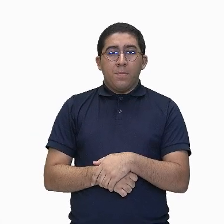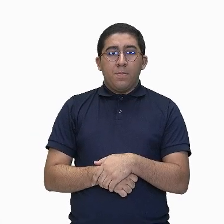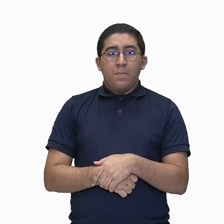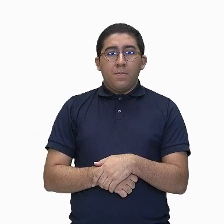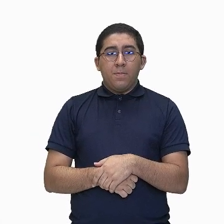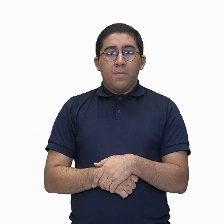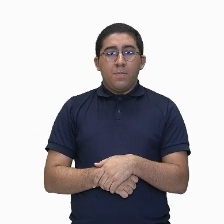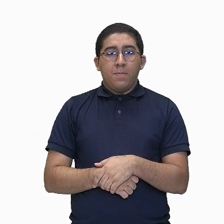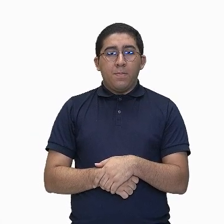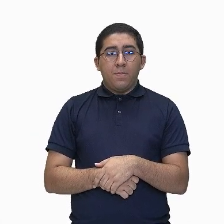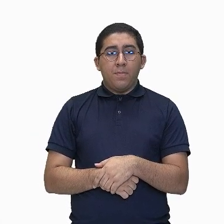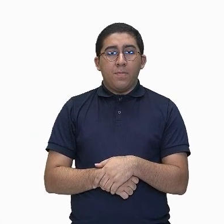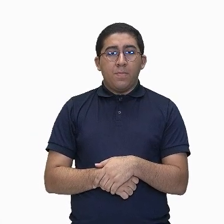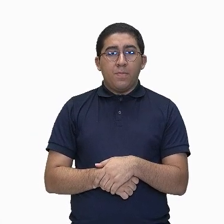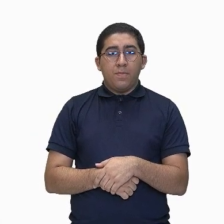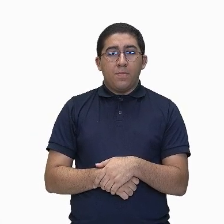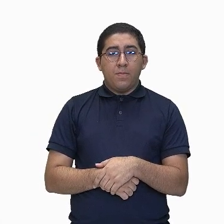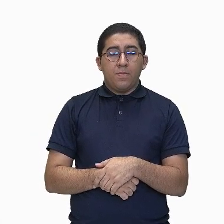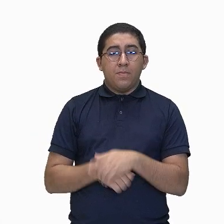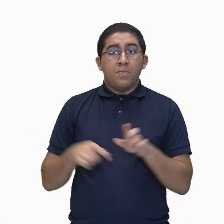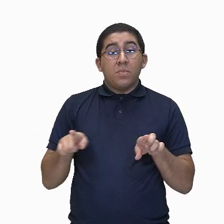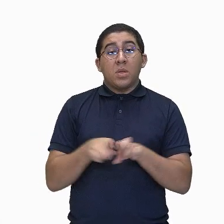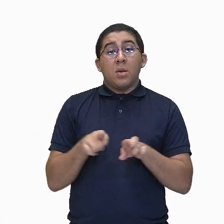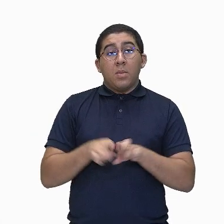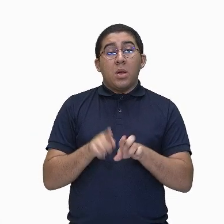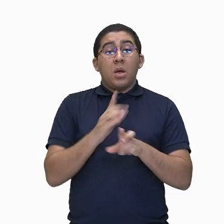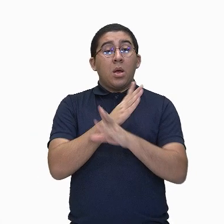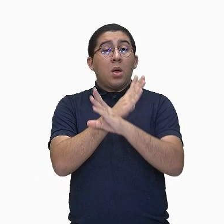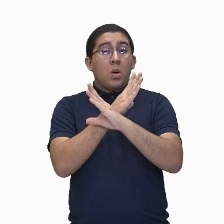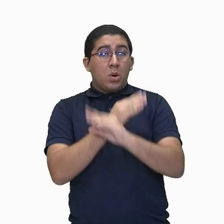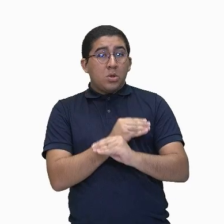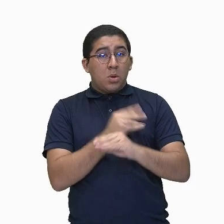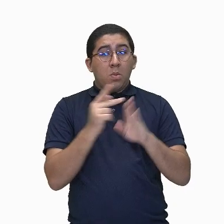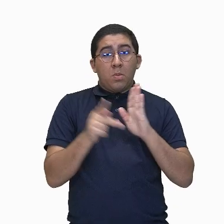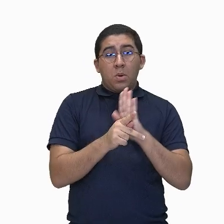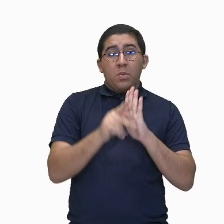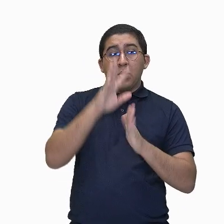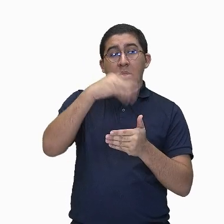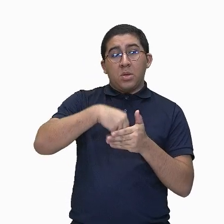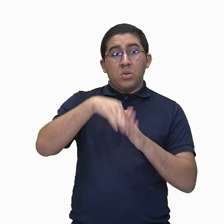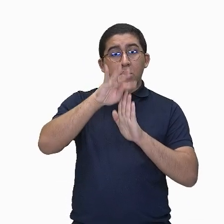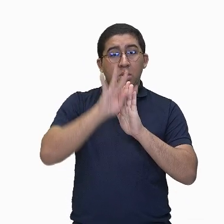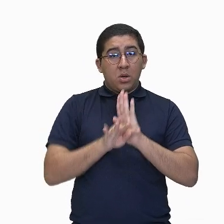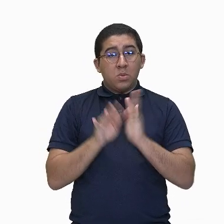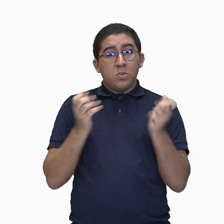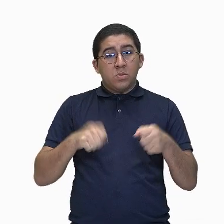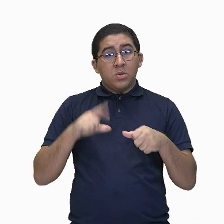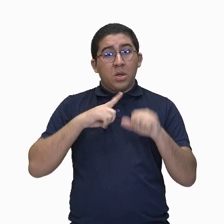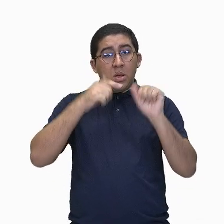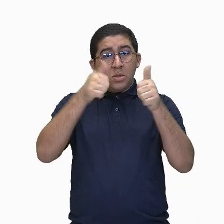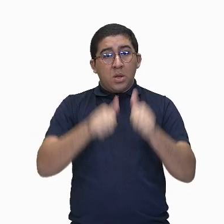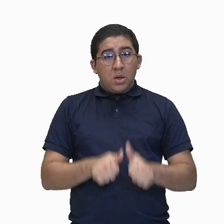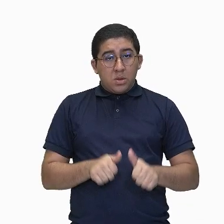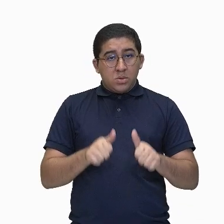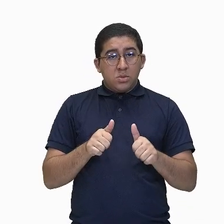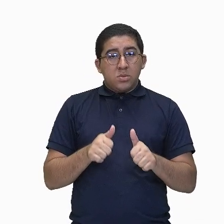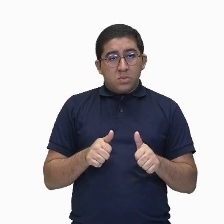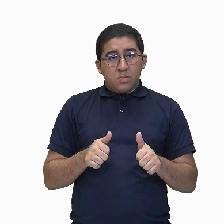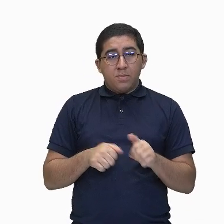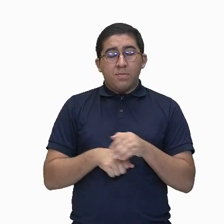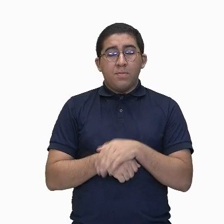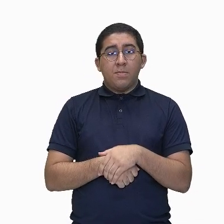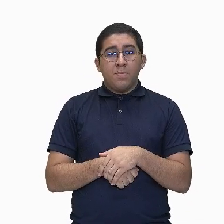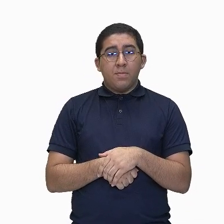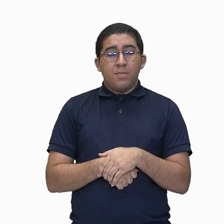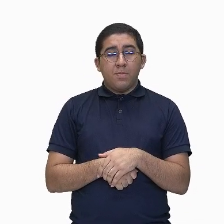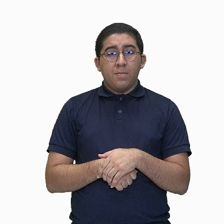E as conjunções que estarão marcadas no texto, para que nós possamos fazer a análise dessas conjunções,